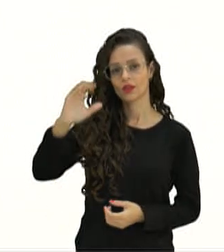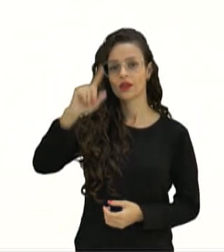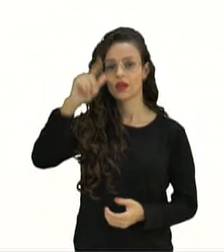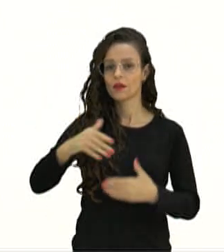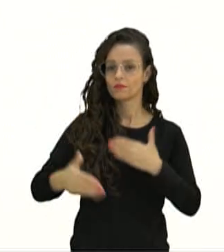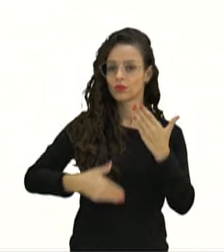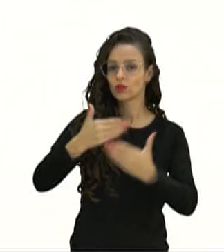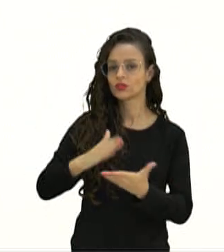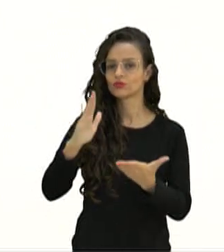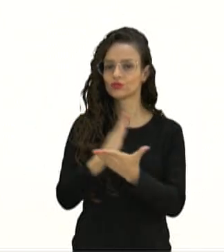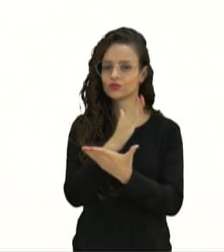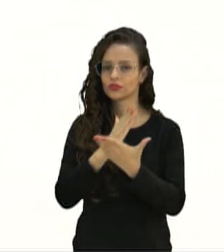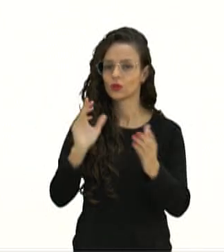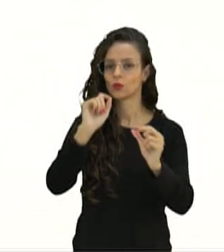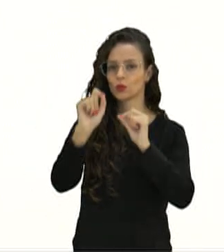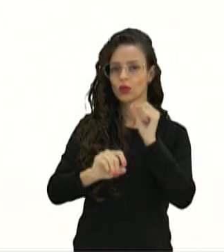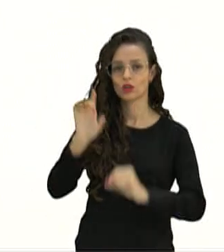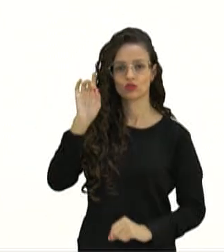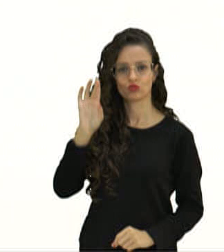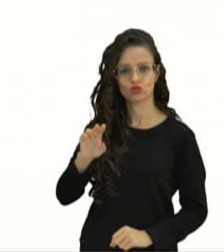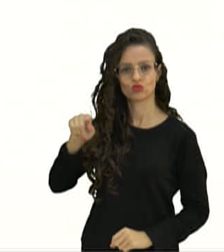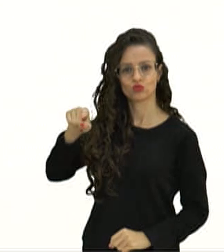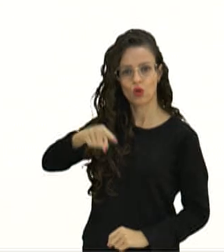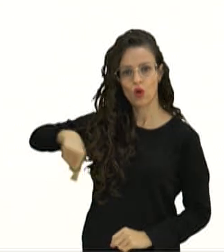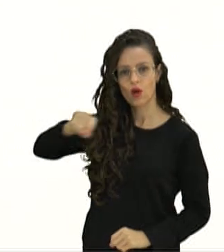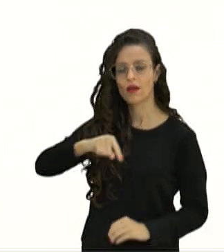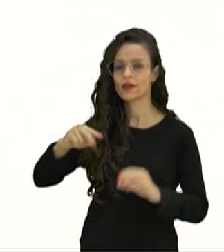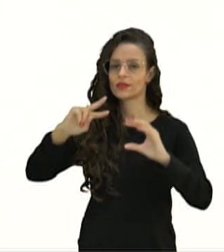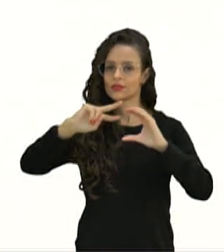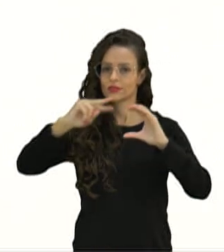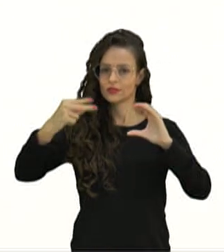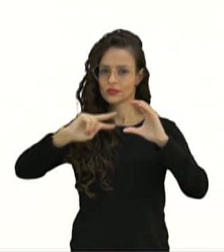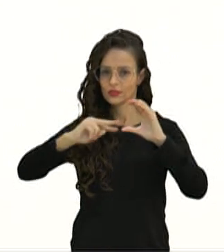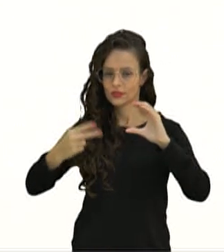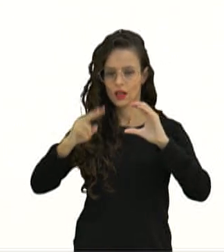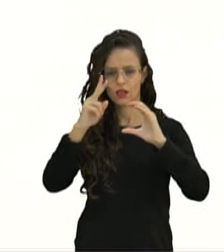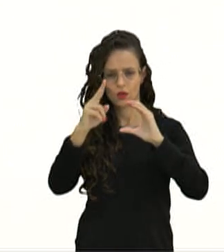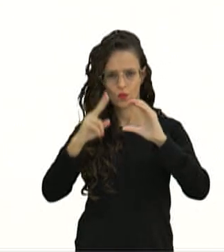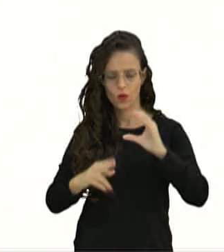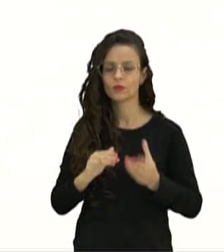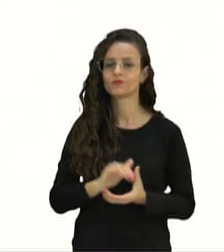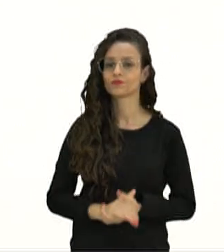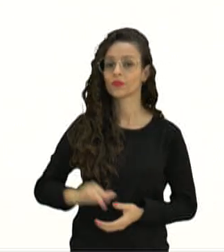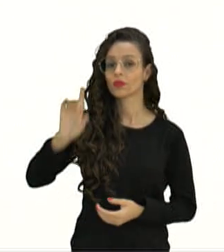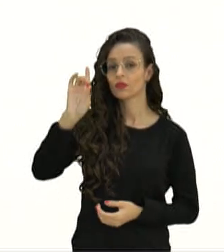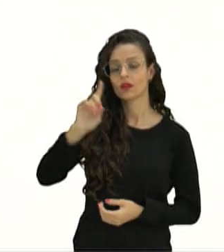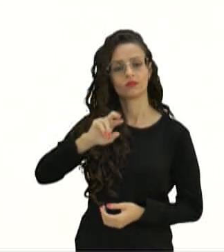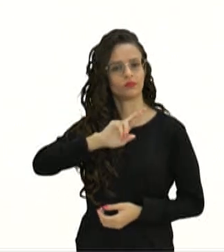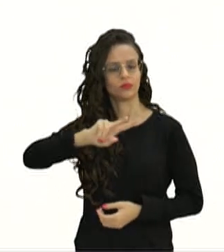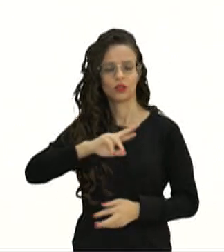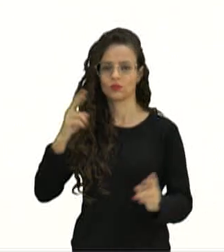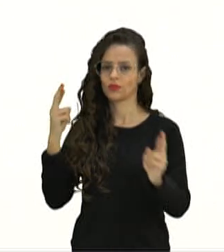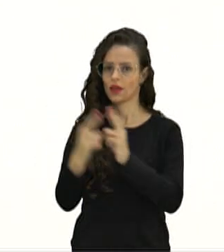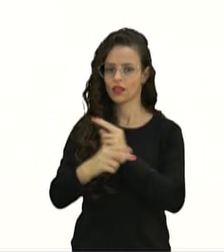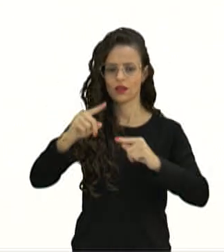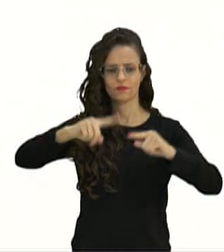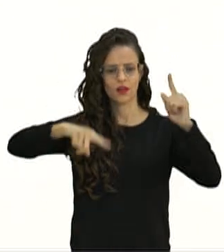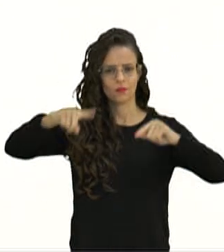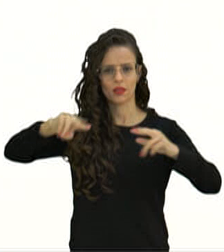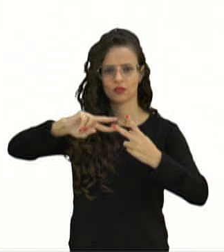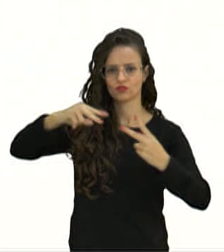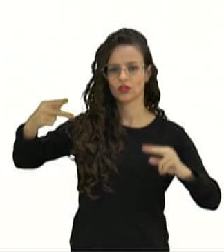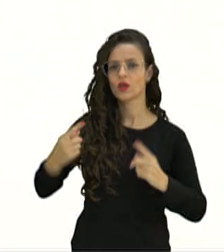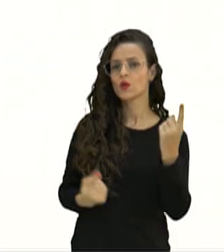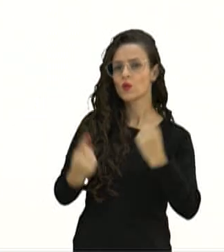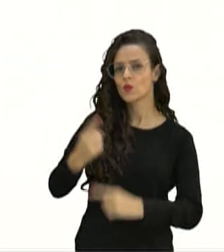processo de divisão realizado apenas pelas células diploides? E D, não está relacionada com a variabilidade genética.